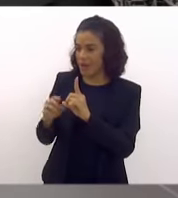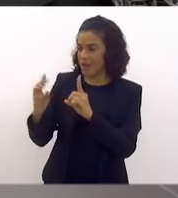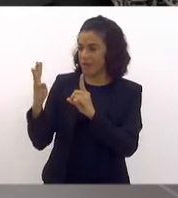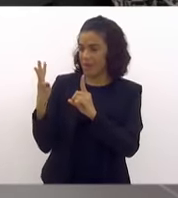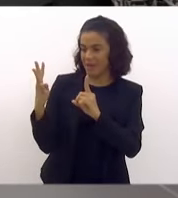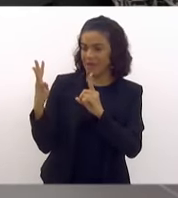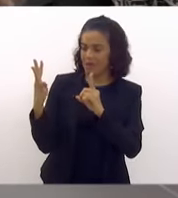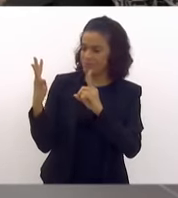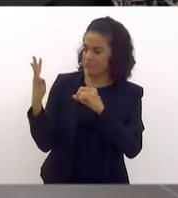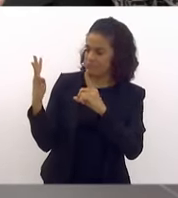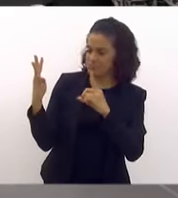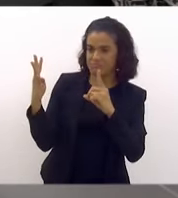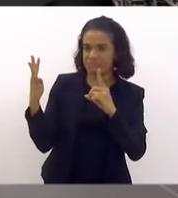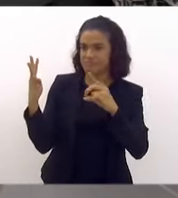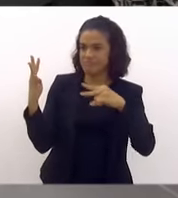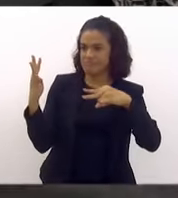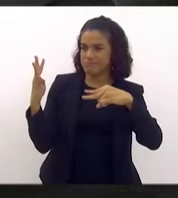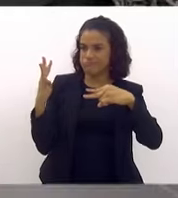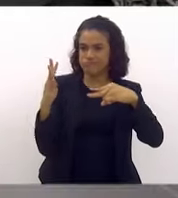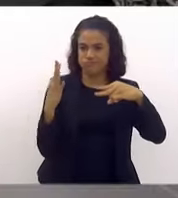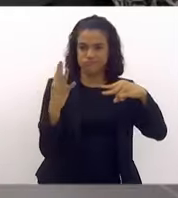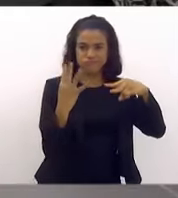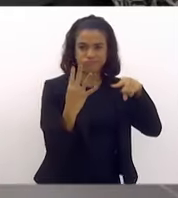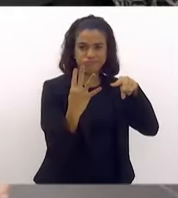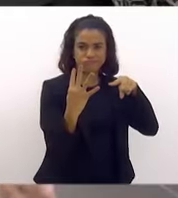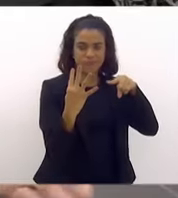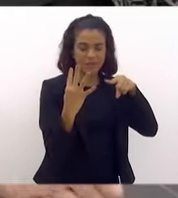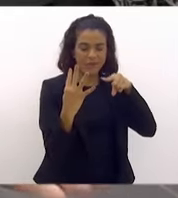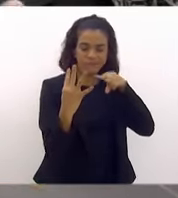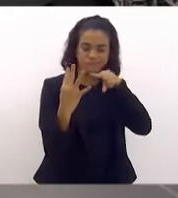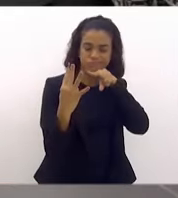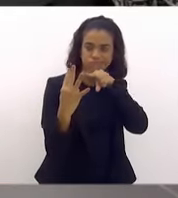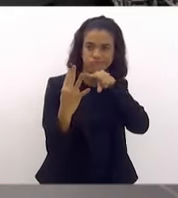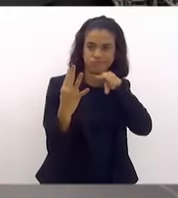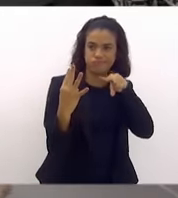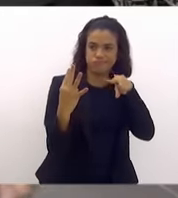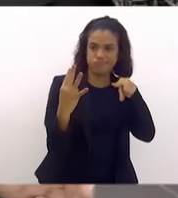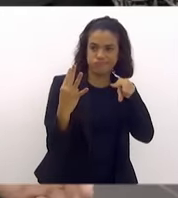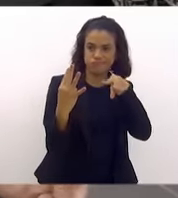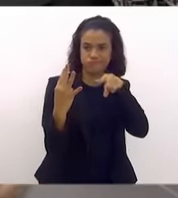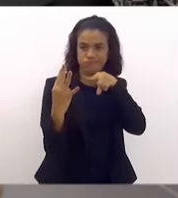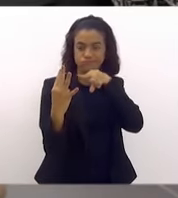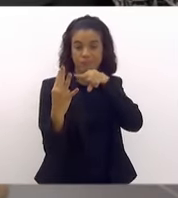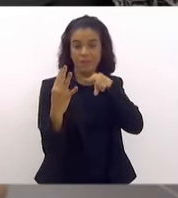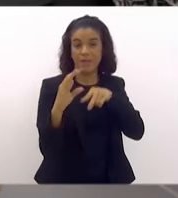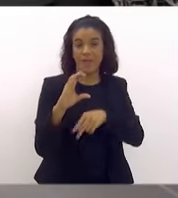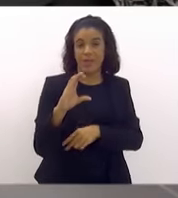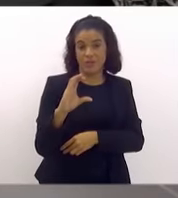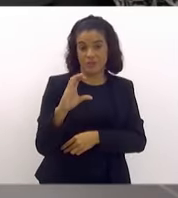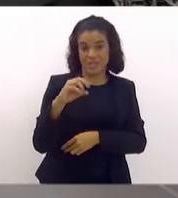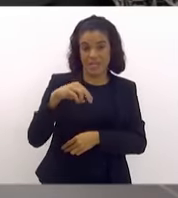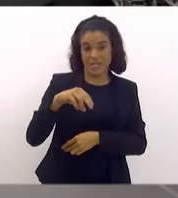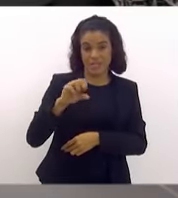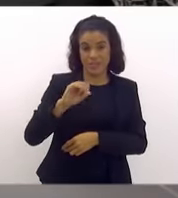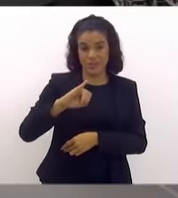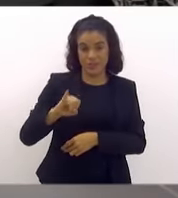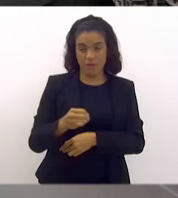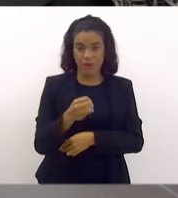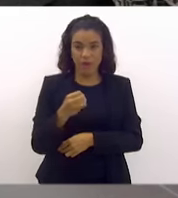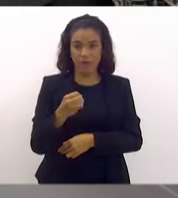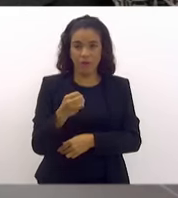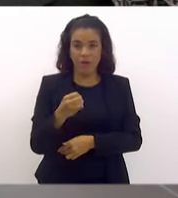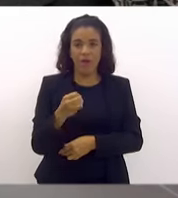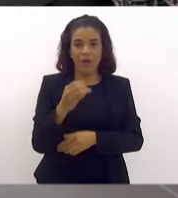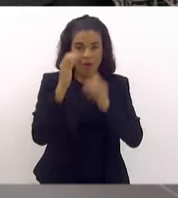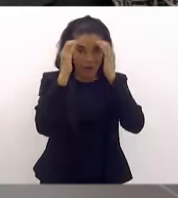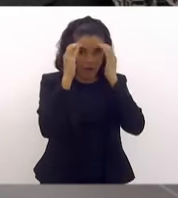normalmente tentamos dentro do possível eh até por conta das determinações do CNJ preencher os requisitos do artigo